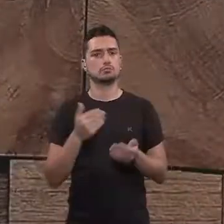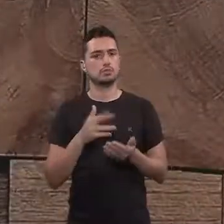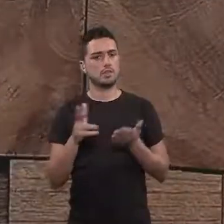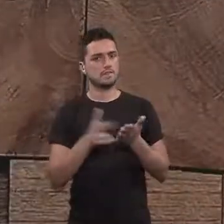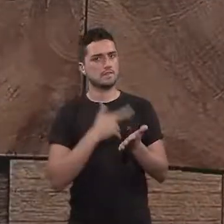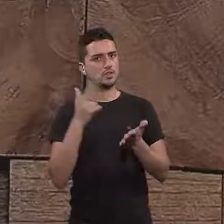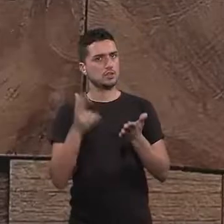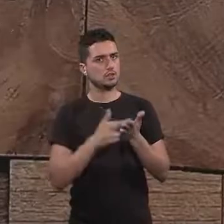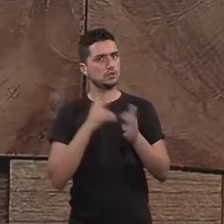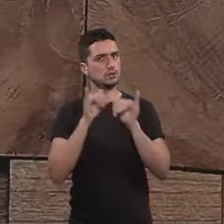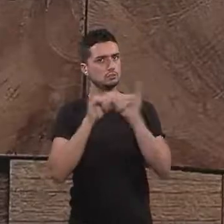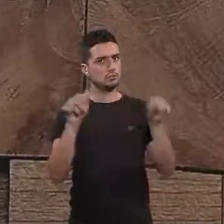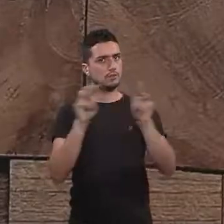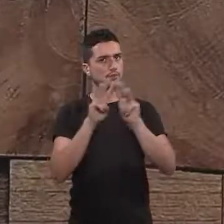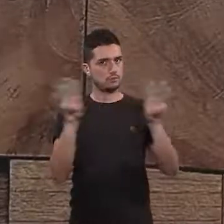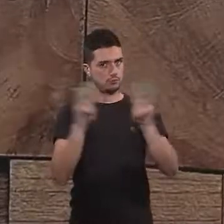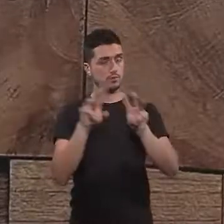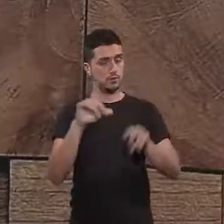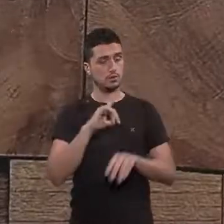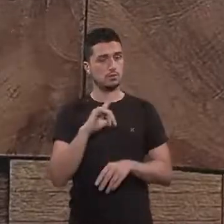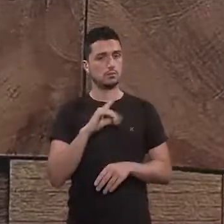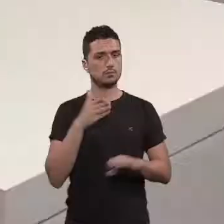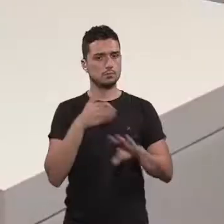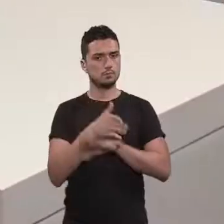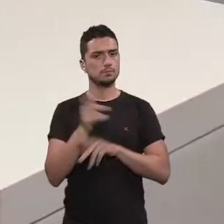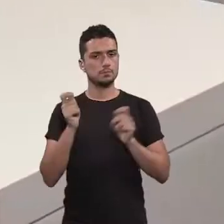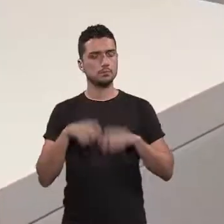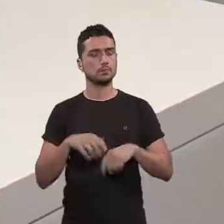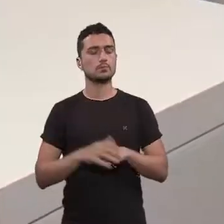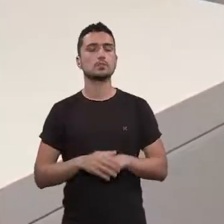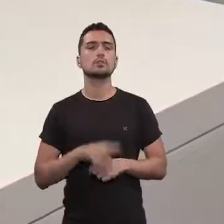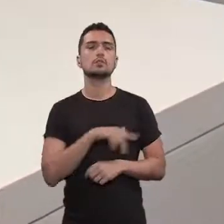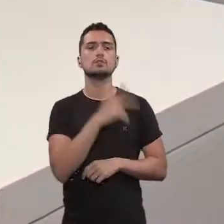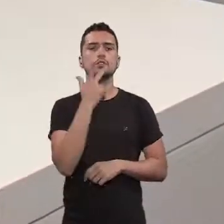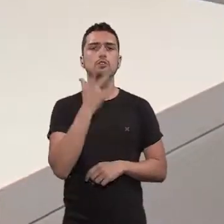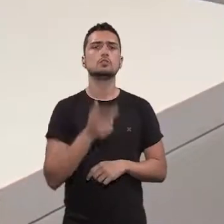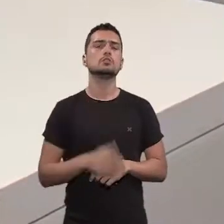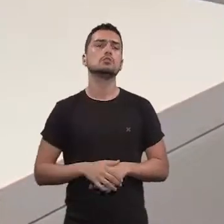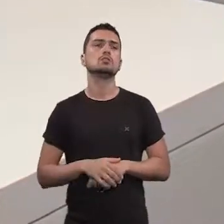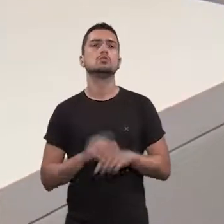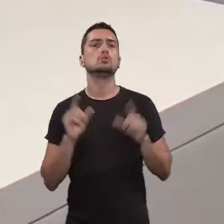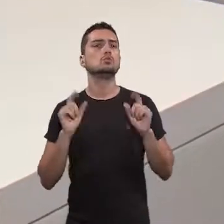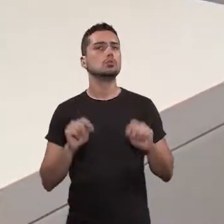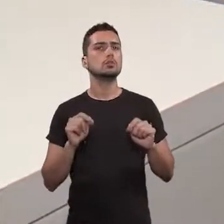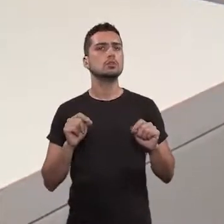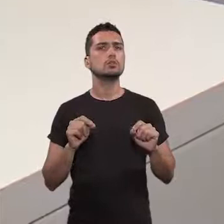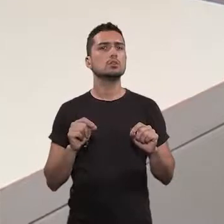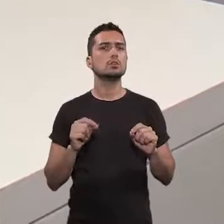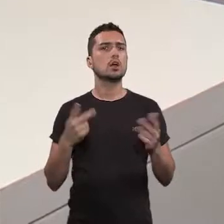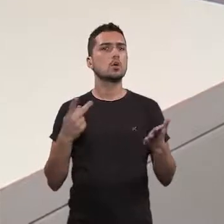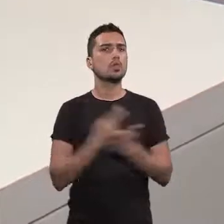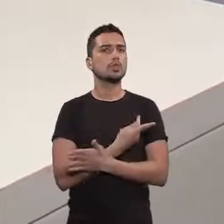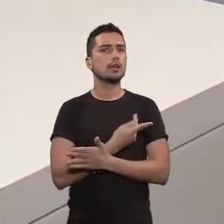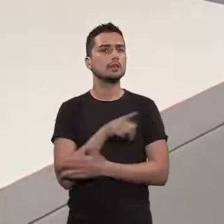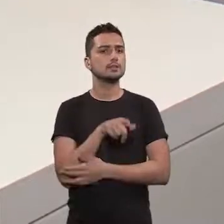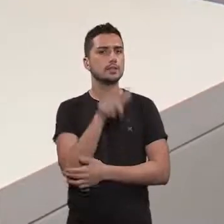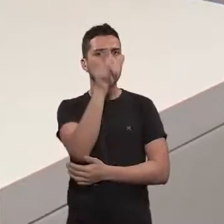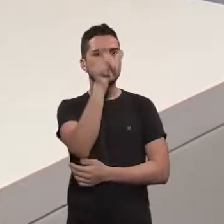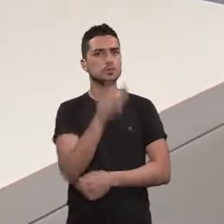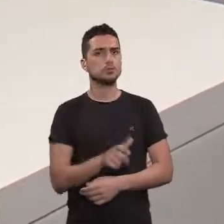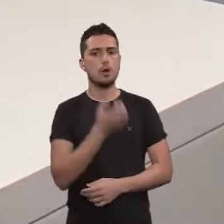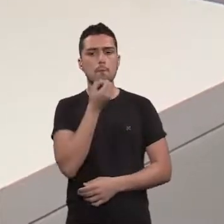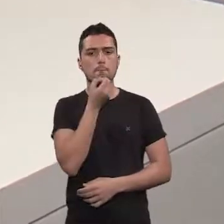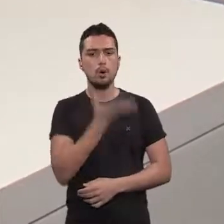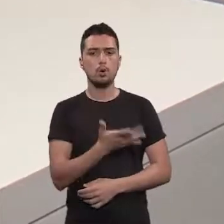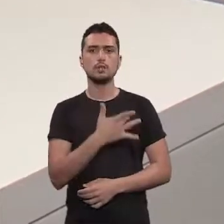pesquisas, qualquer pessoa pode ter acesso a ela. Harvard fez uma pergunta: o que deixa as pessoas com qualidade de vida? O que